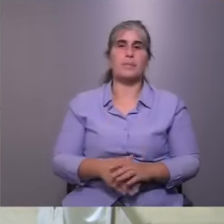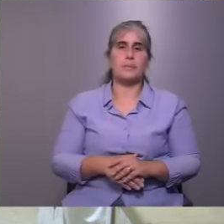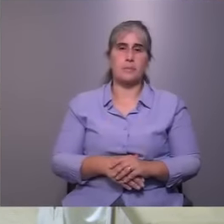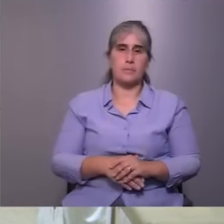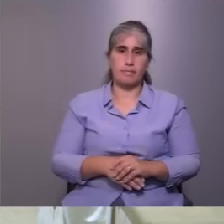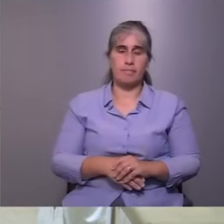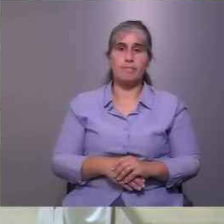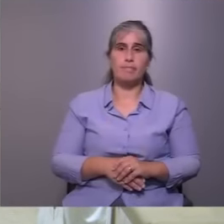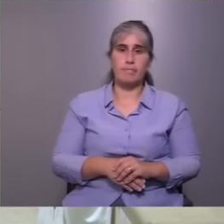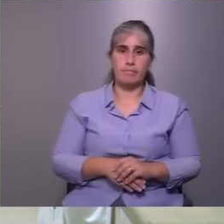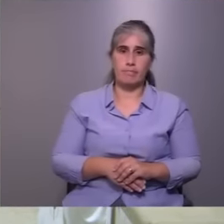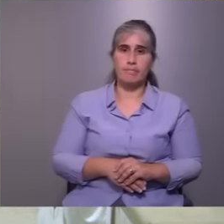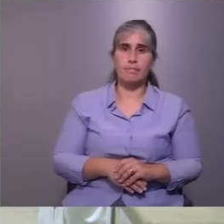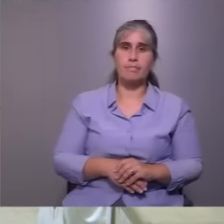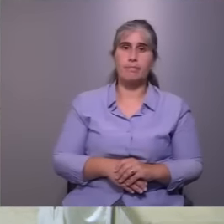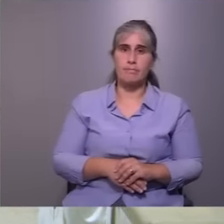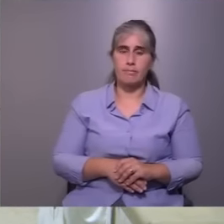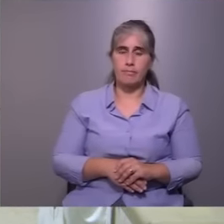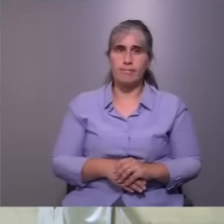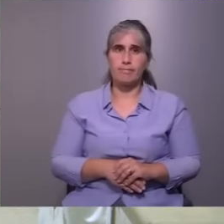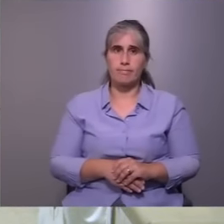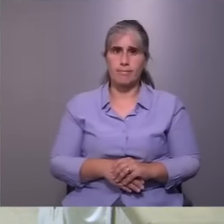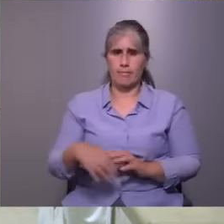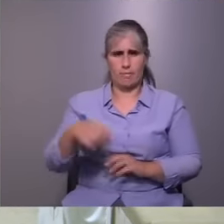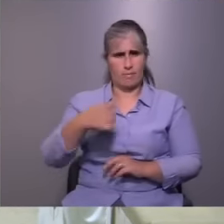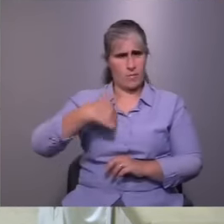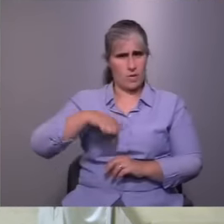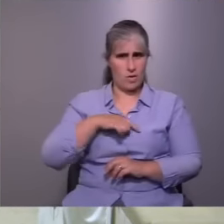Rezai, rezai